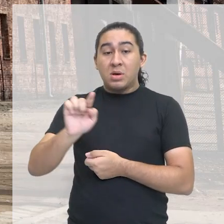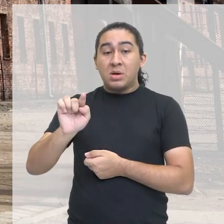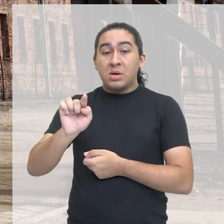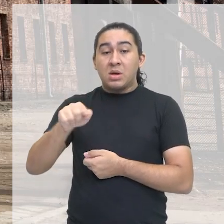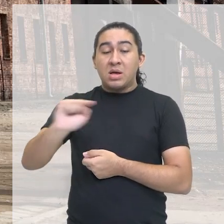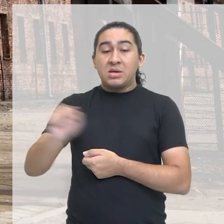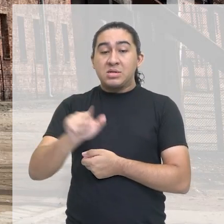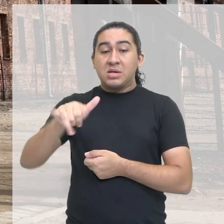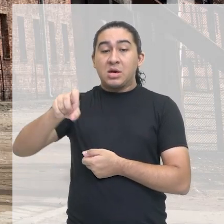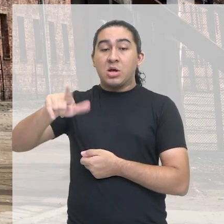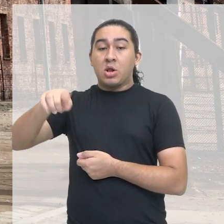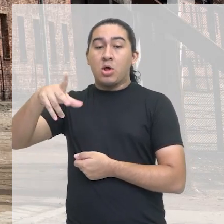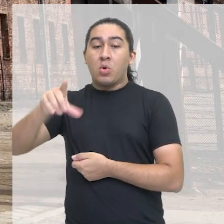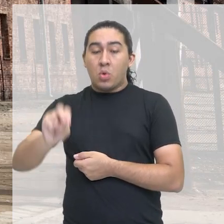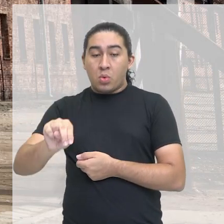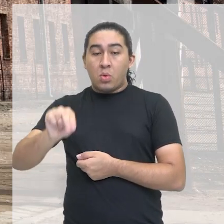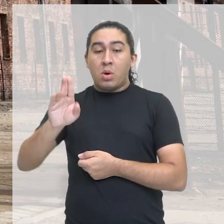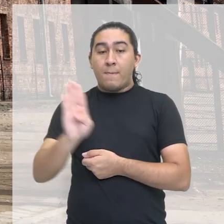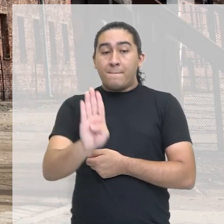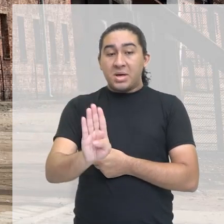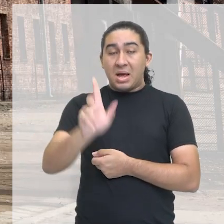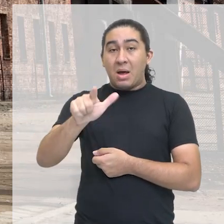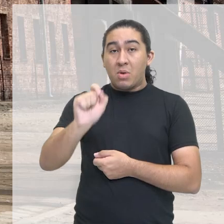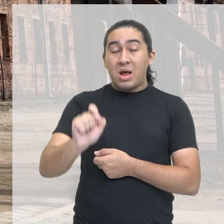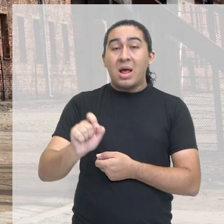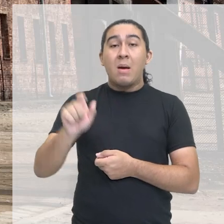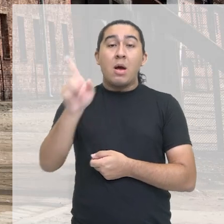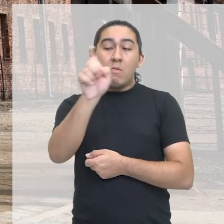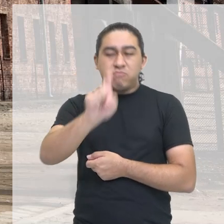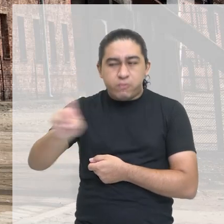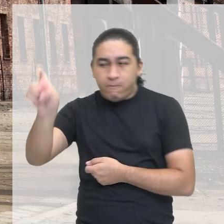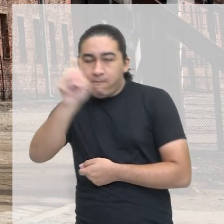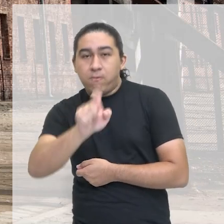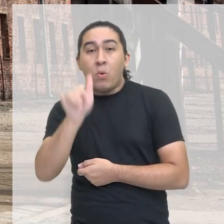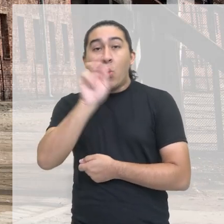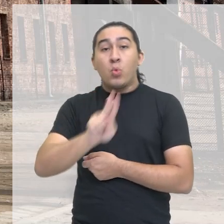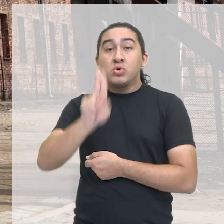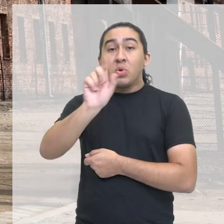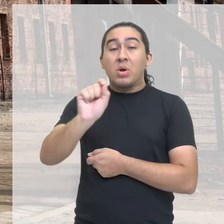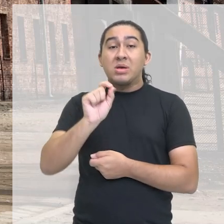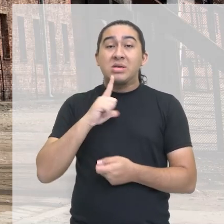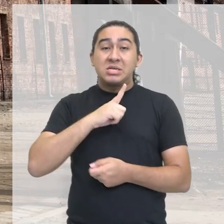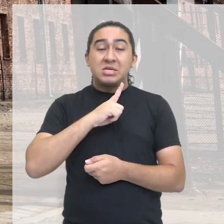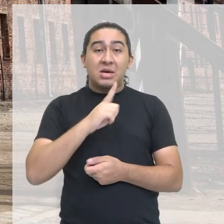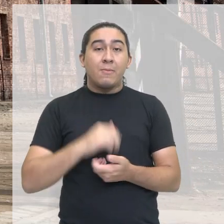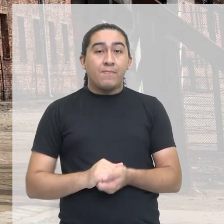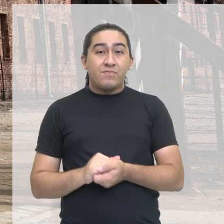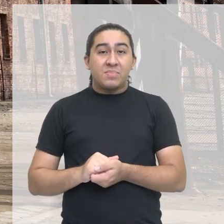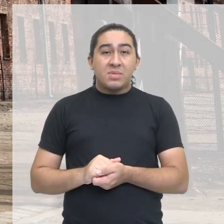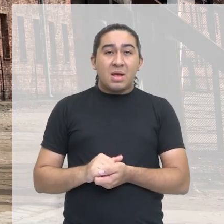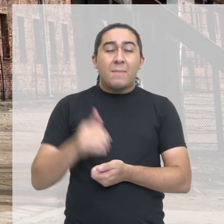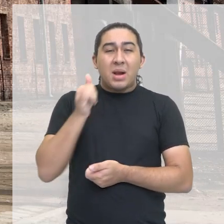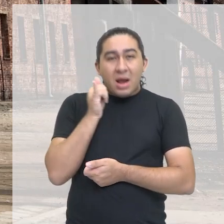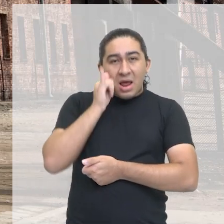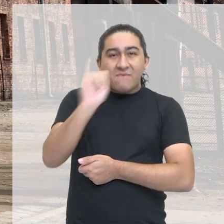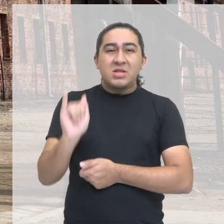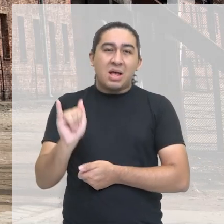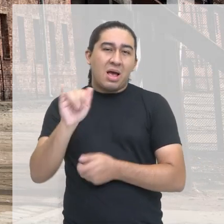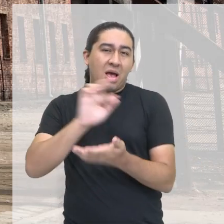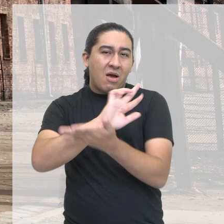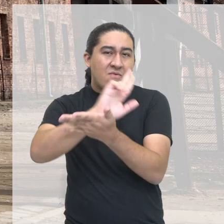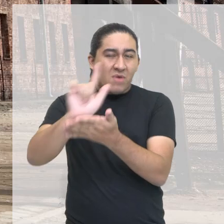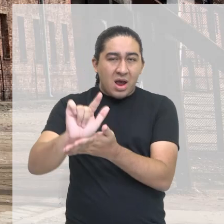B. Zyklon B é um pesticida usado para matar insetos, ratos e